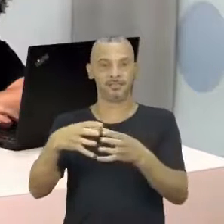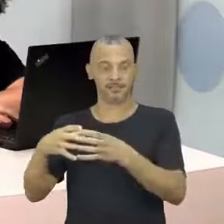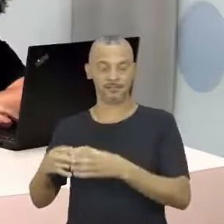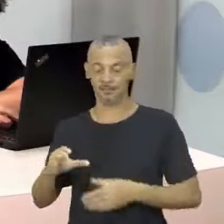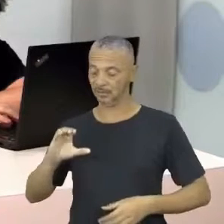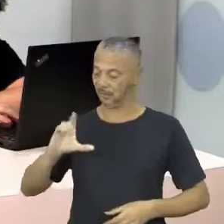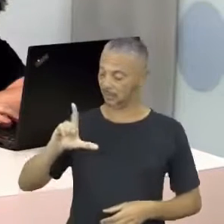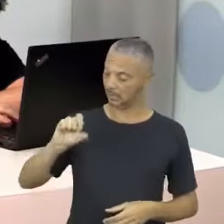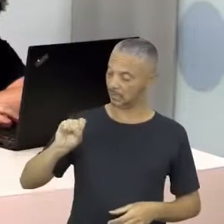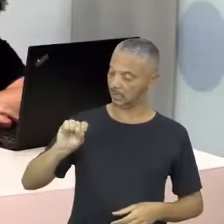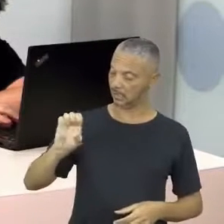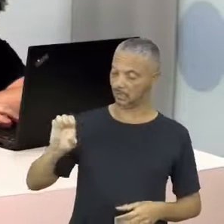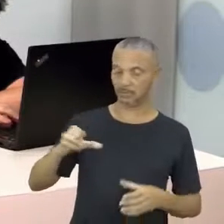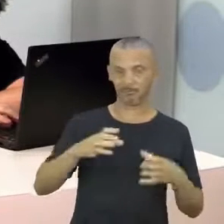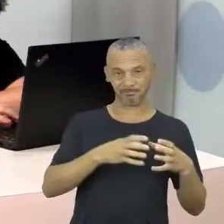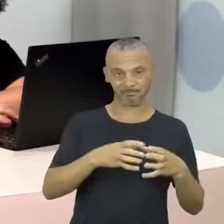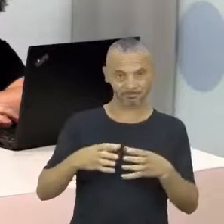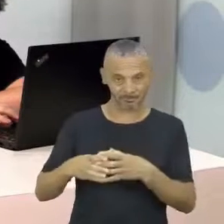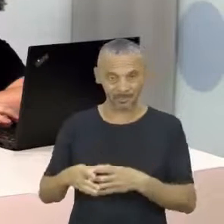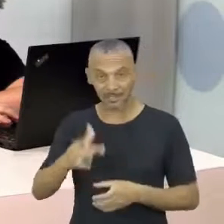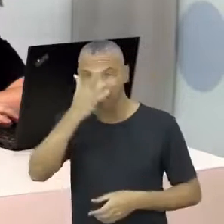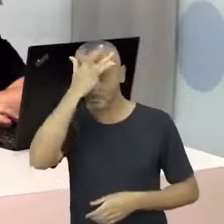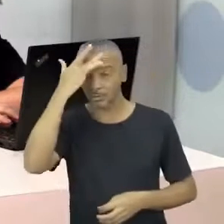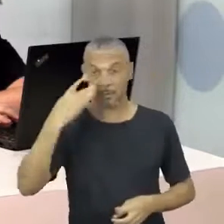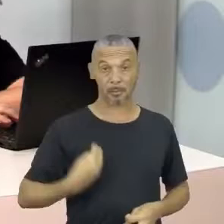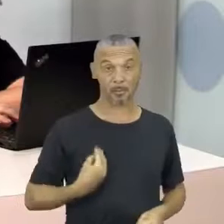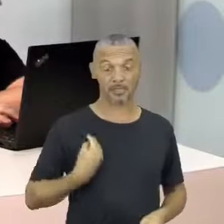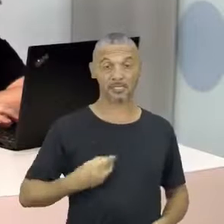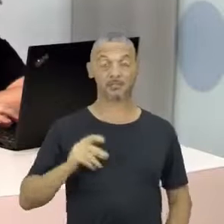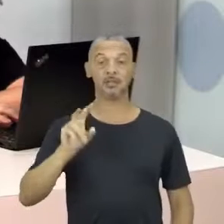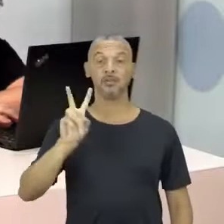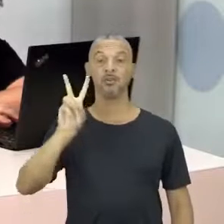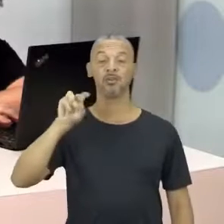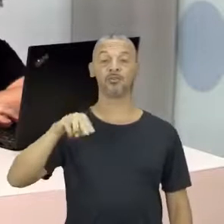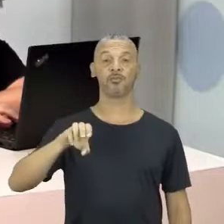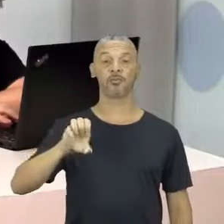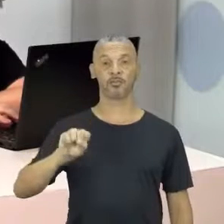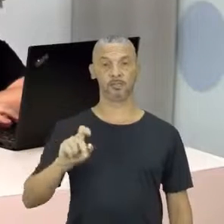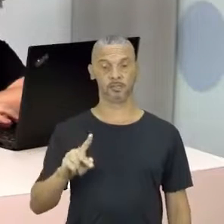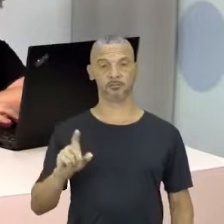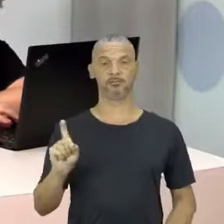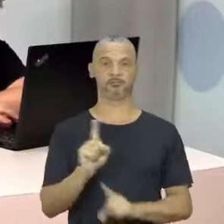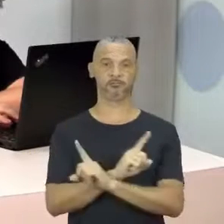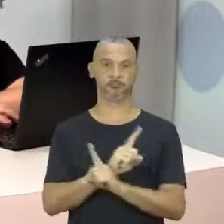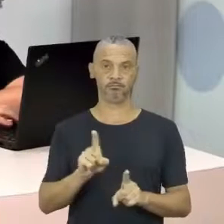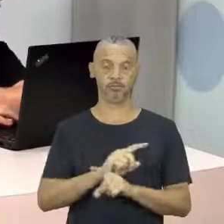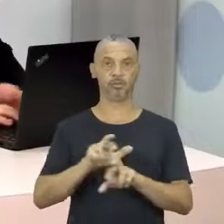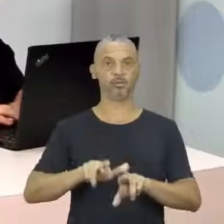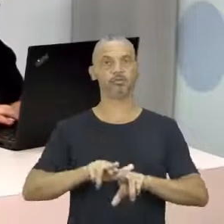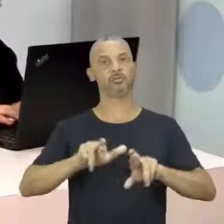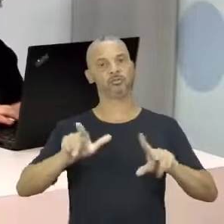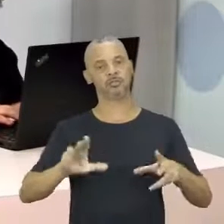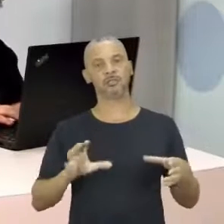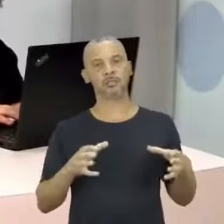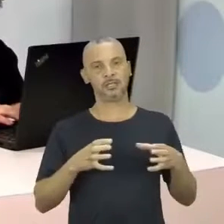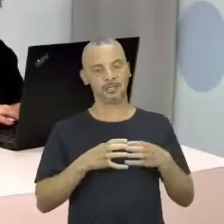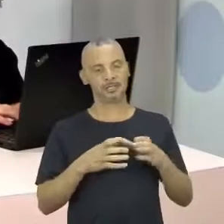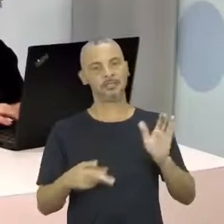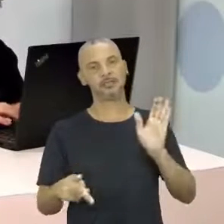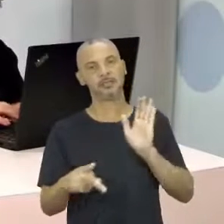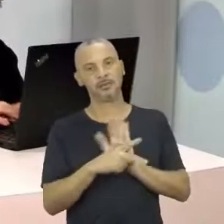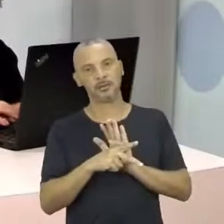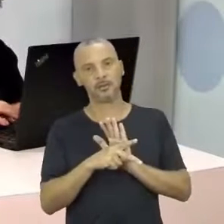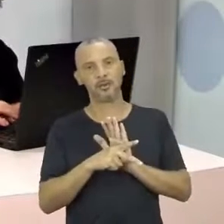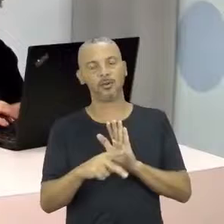Classes não serão disponibilizadas para os docentes que participaram aqui do processo seletivo da VUNESP. Classes é só para os docentes que participaram